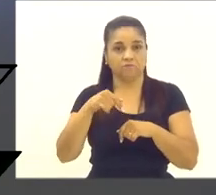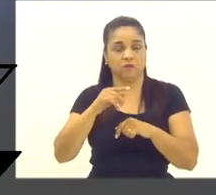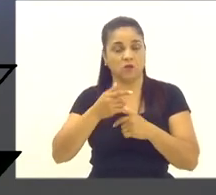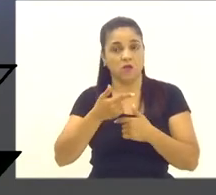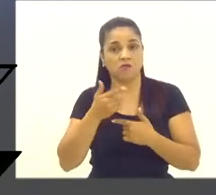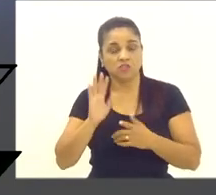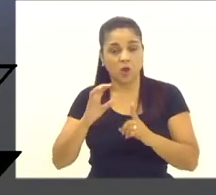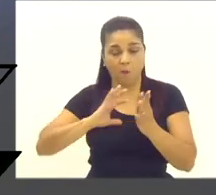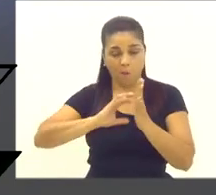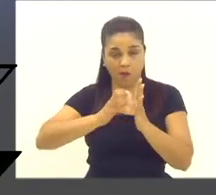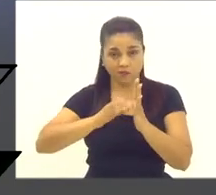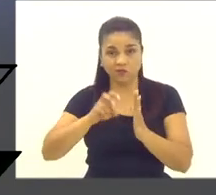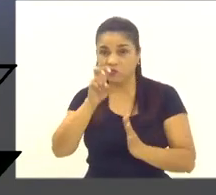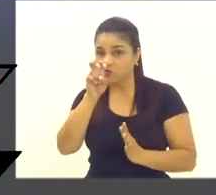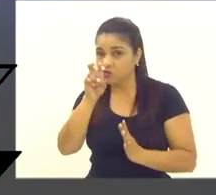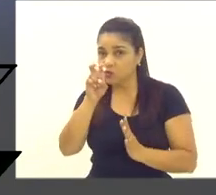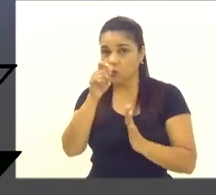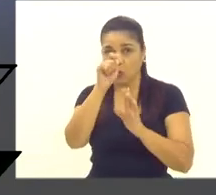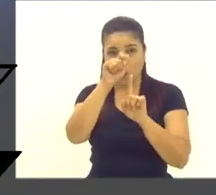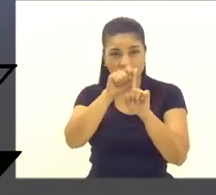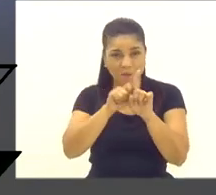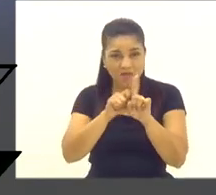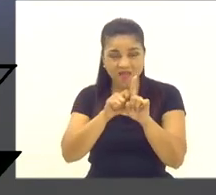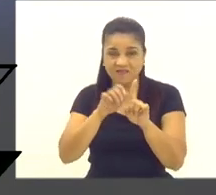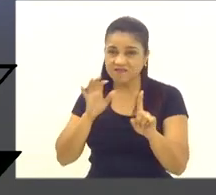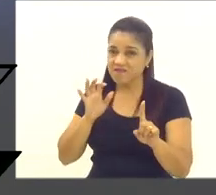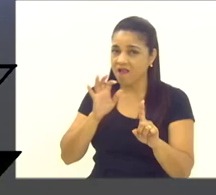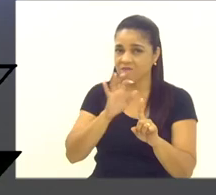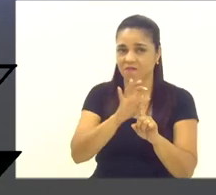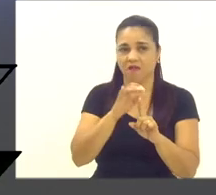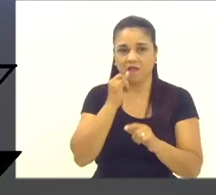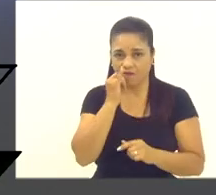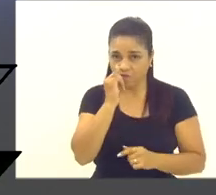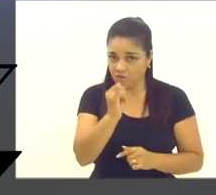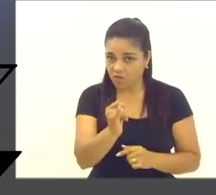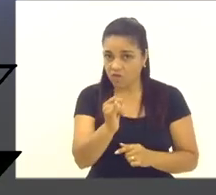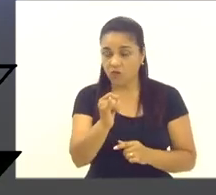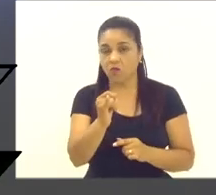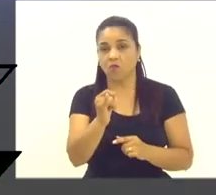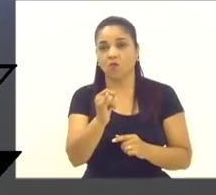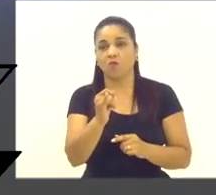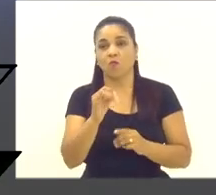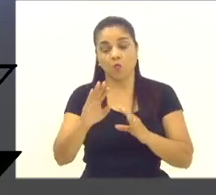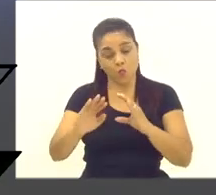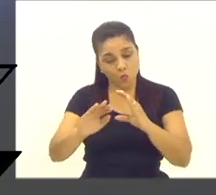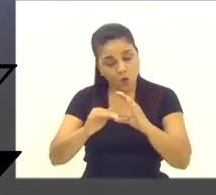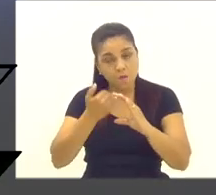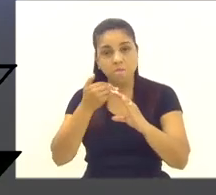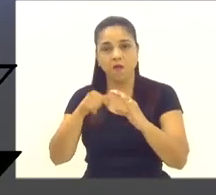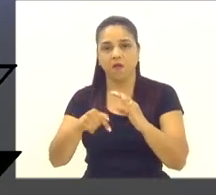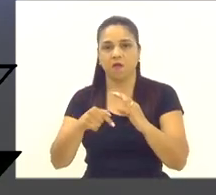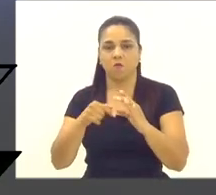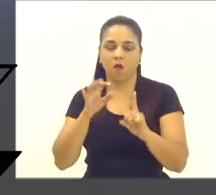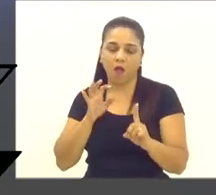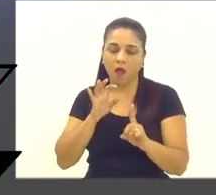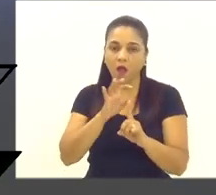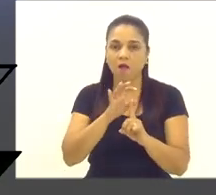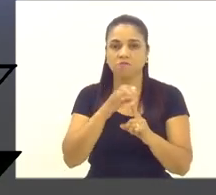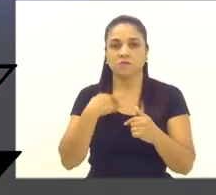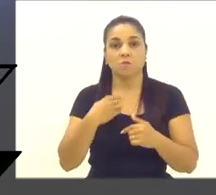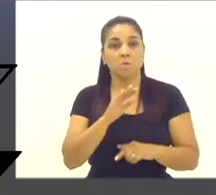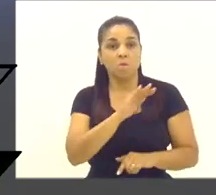ameaças por cinco meses e o Estopim foi um e-mail com uma ameaça de morte que